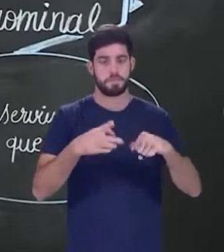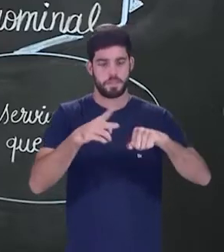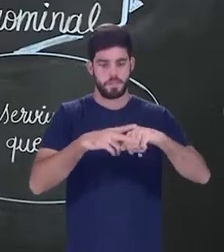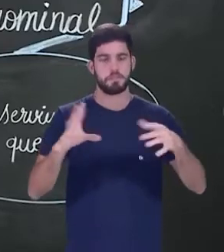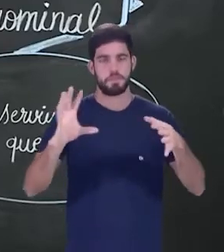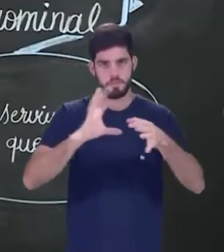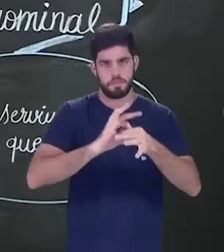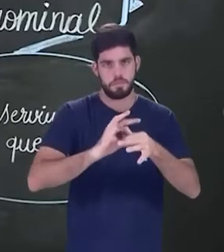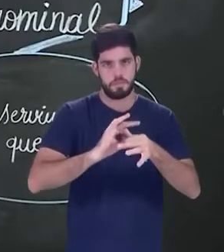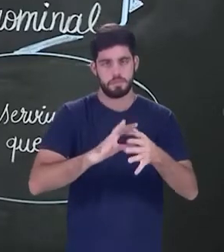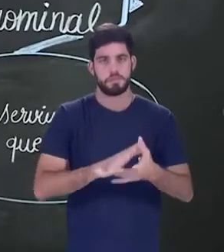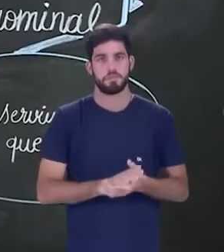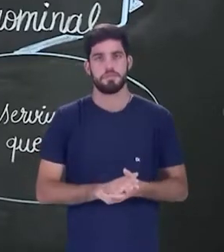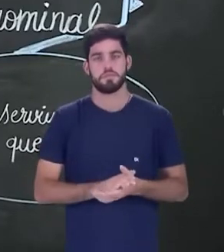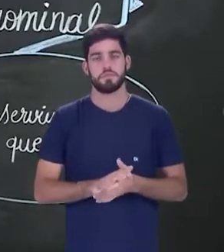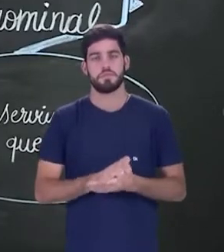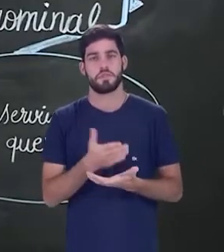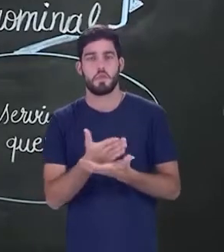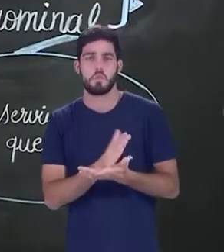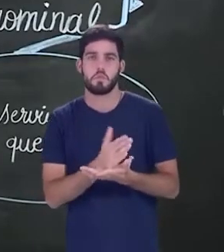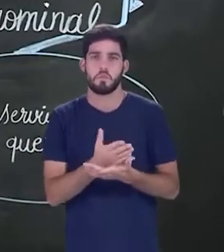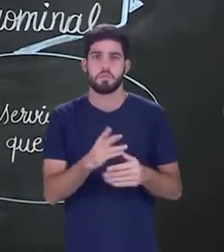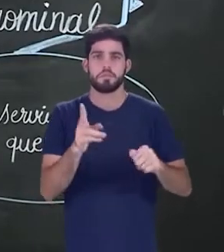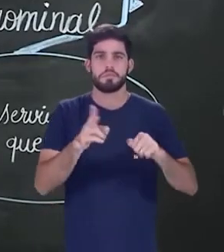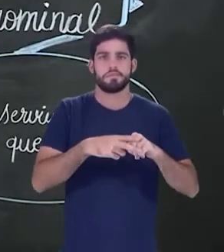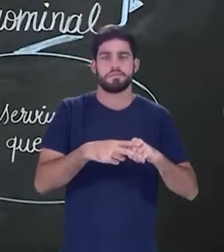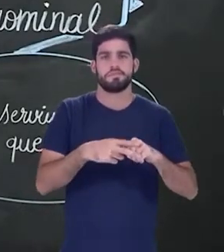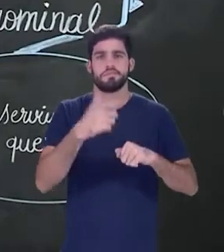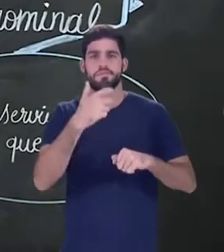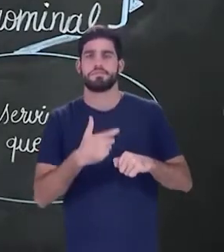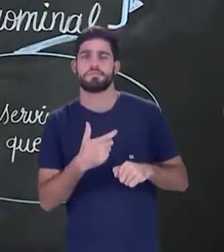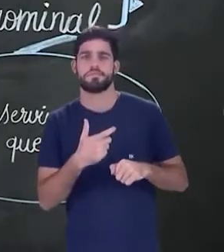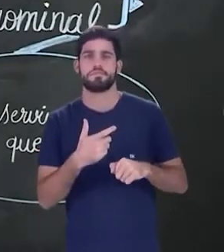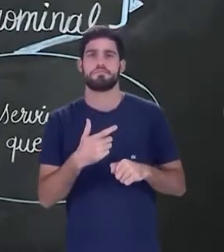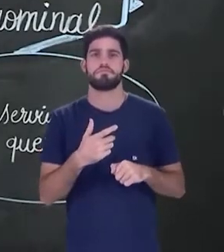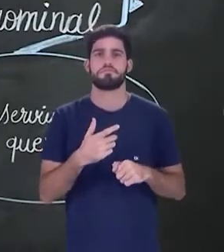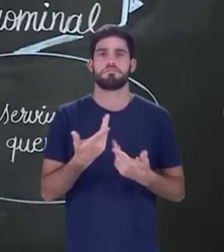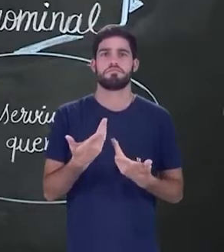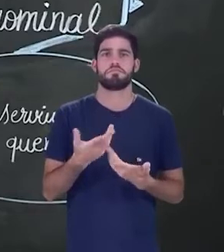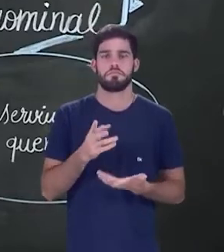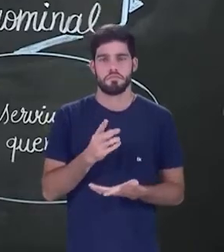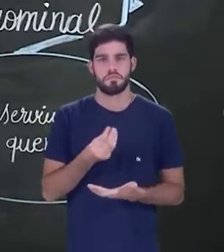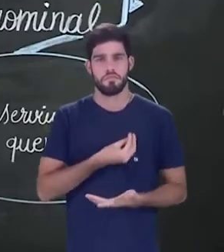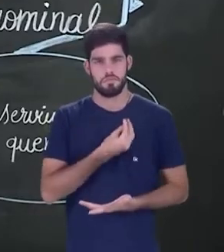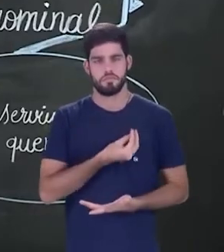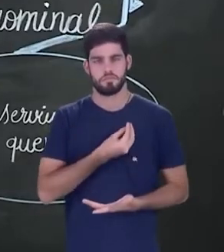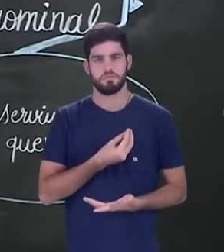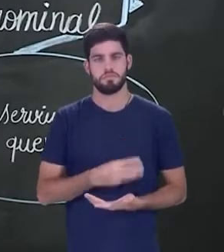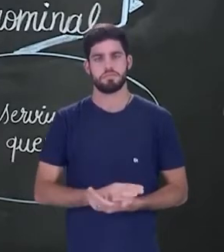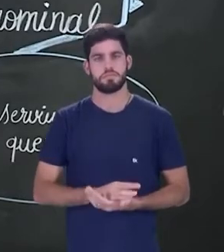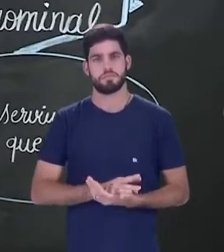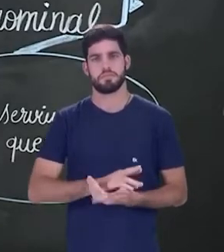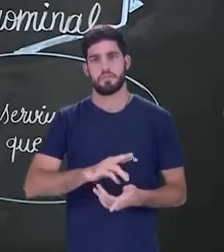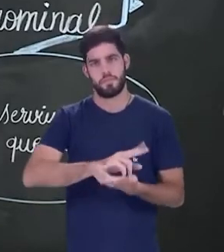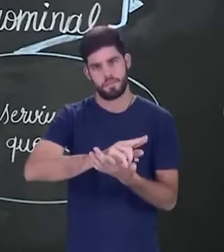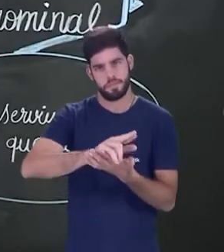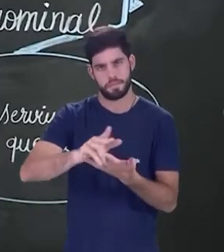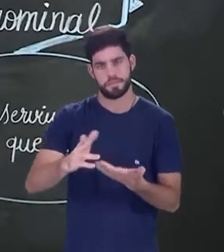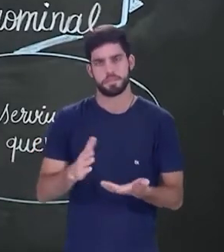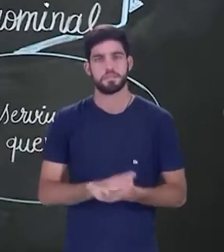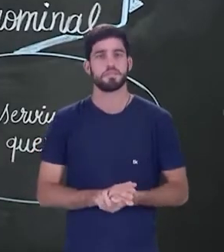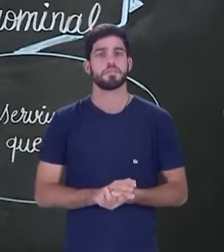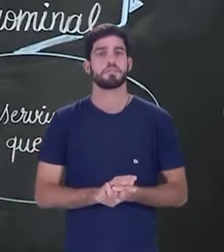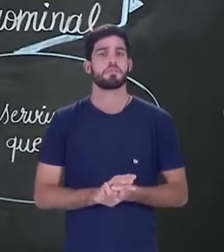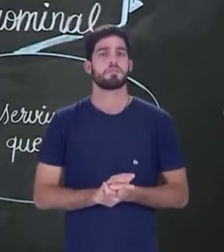de ligação. Alguns desses verbos são o verbo ser, o verbo estar, o verbo permanecer e suas variações.